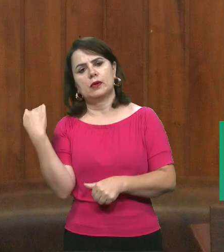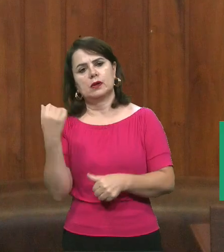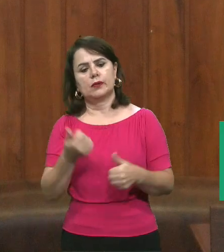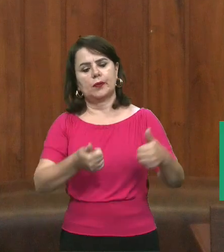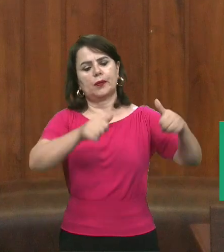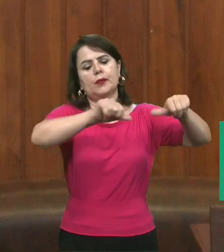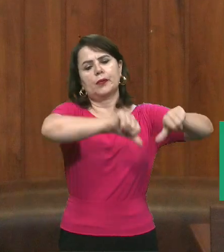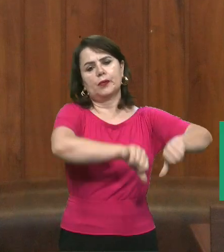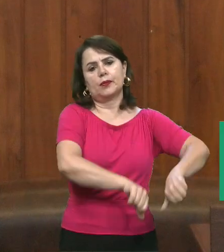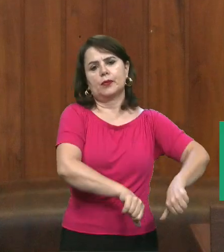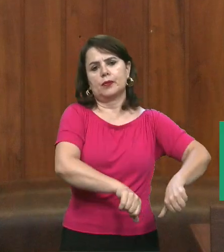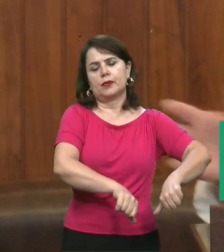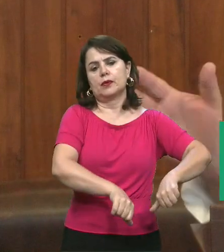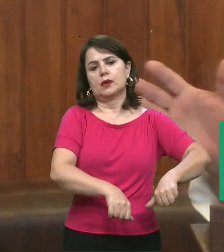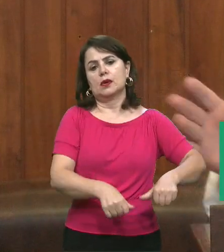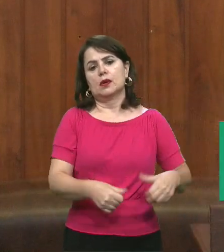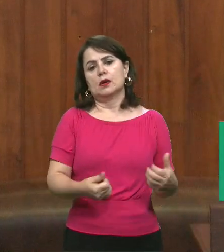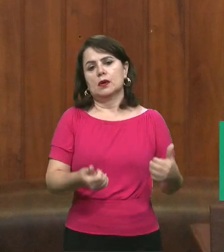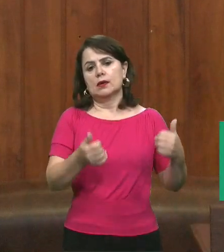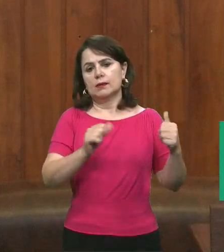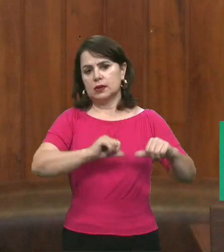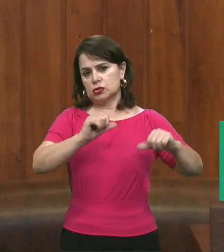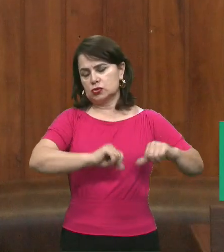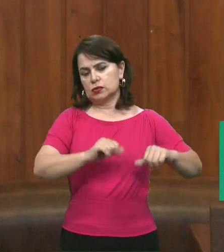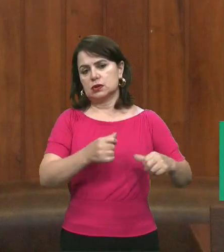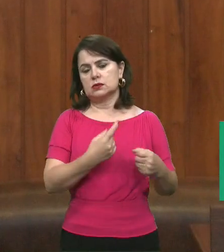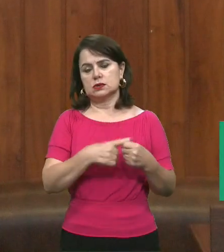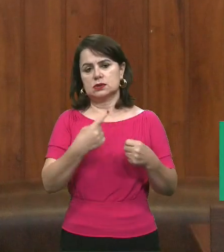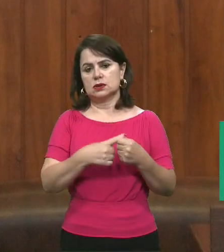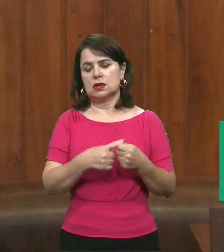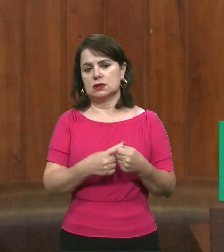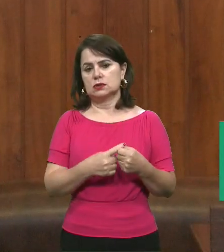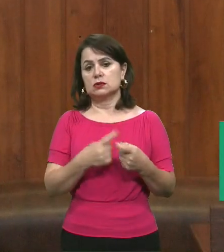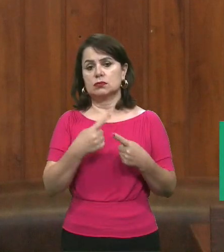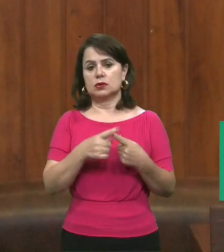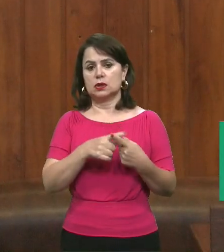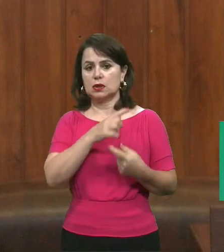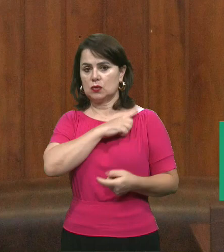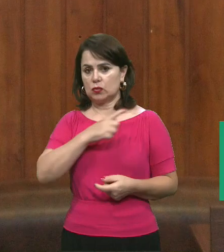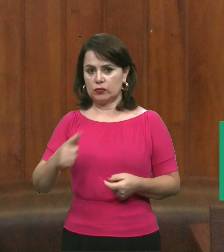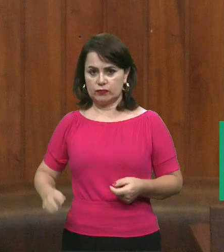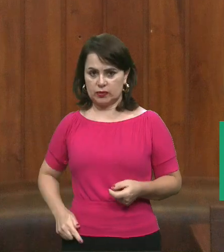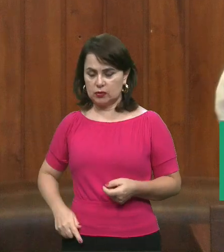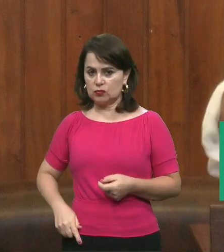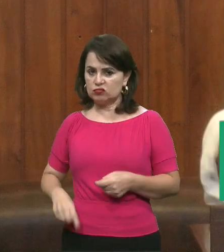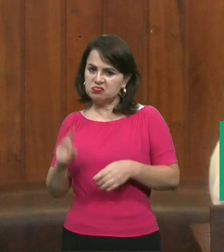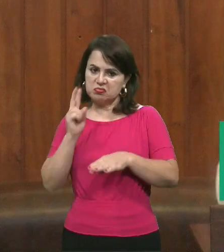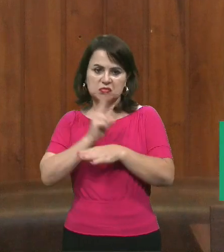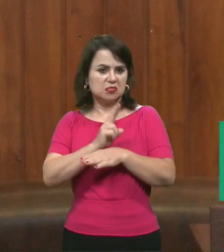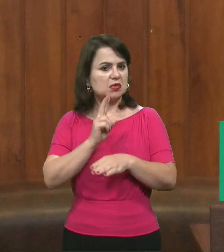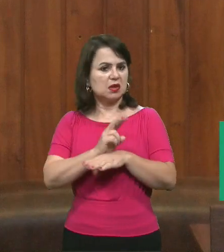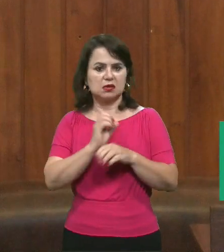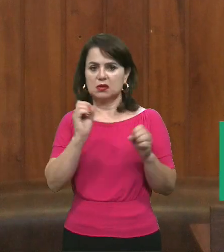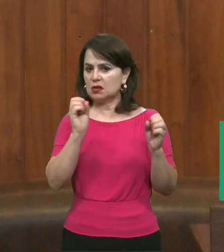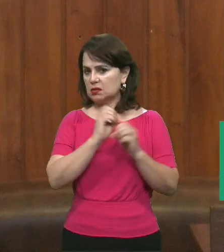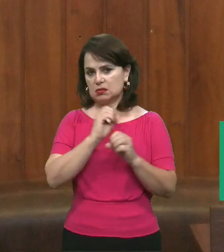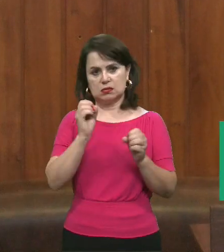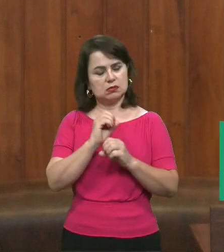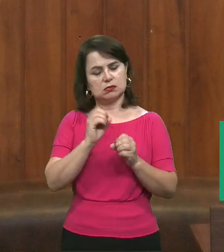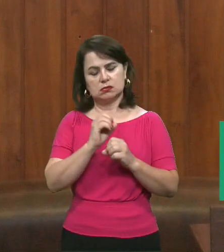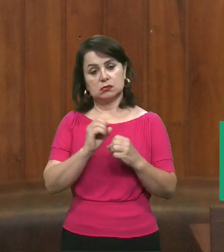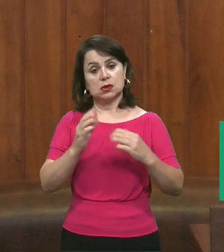Falência múltipla dos órgãos é que não tem mais solução com esse governo, com esse médico, certo?